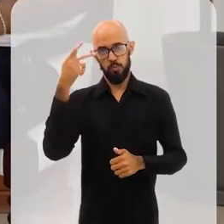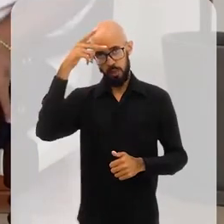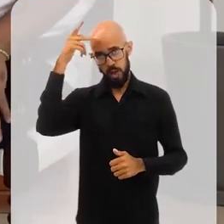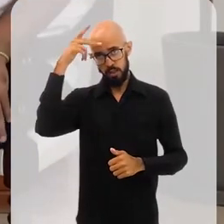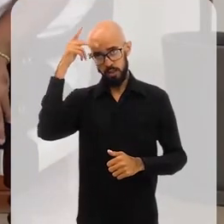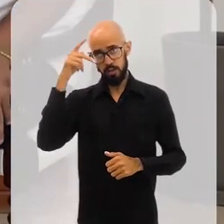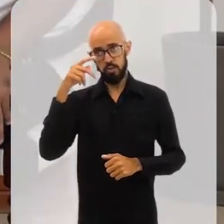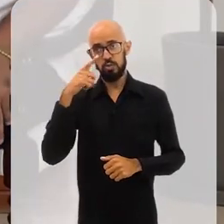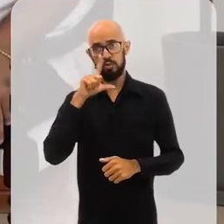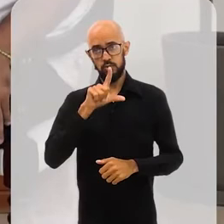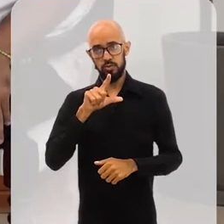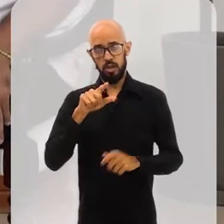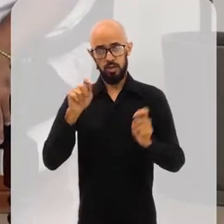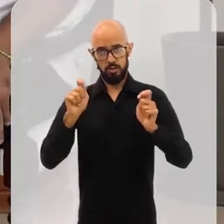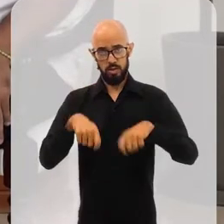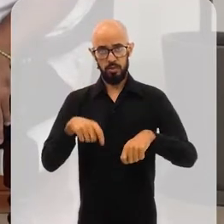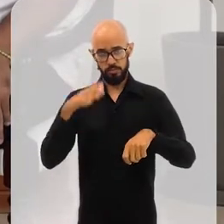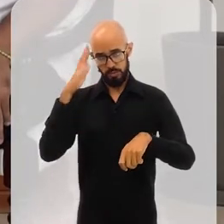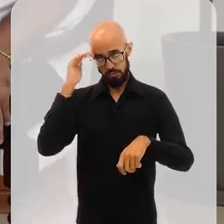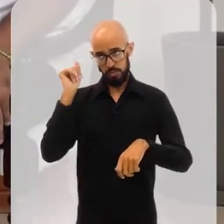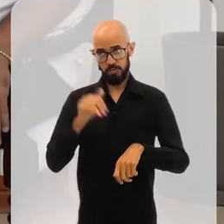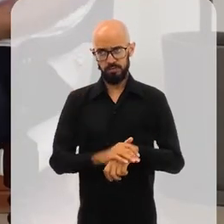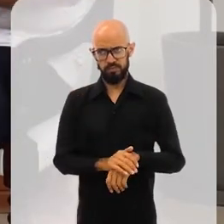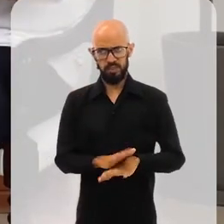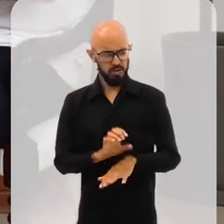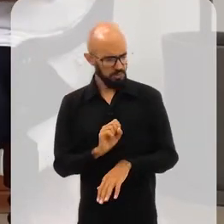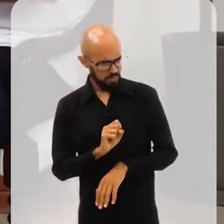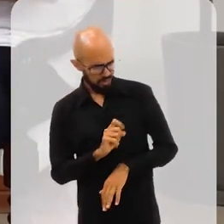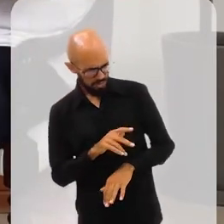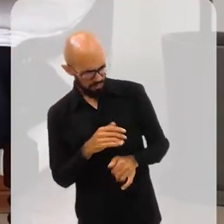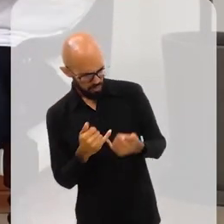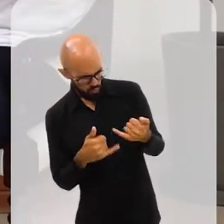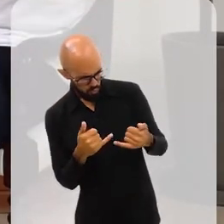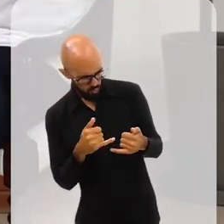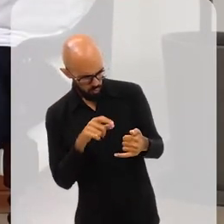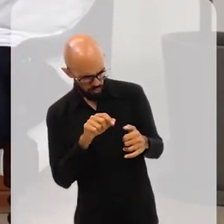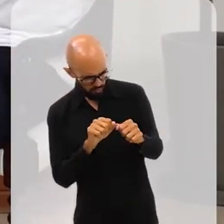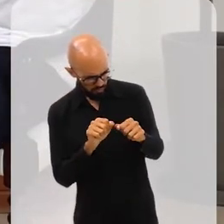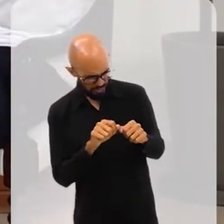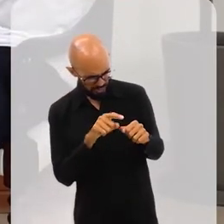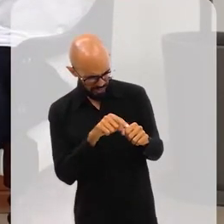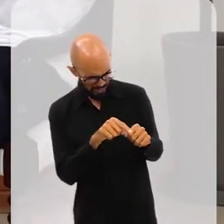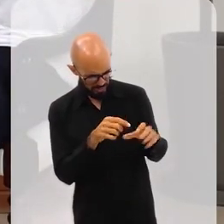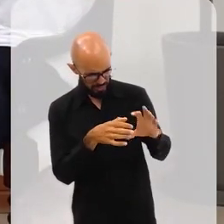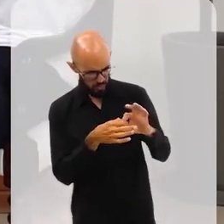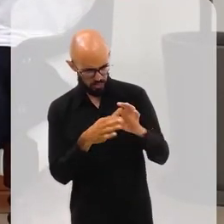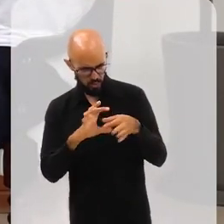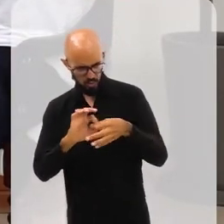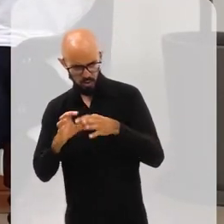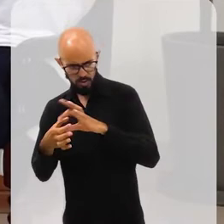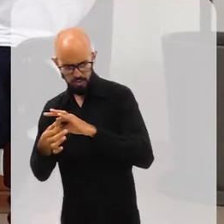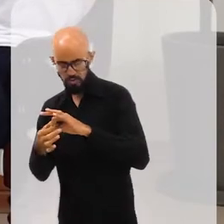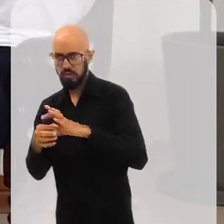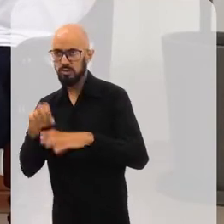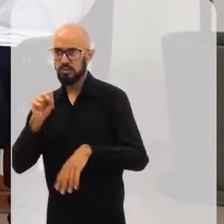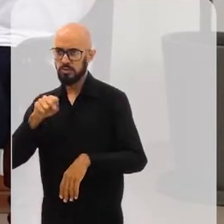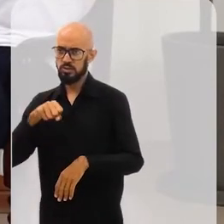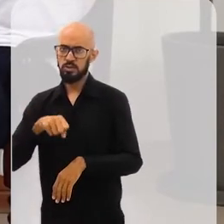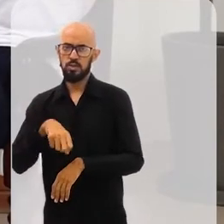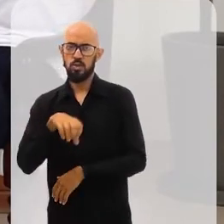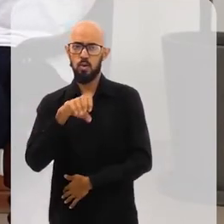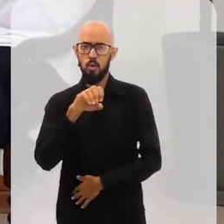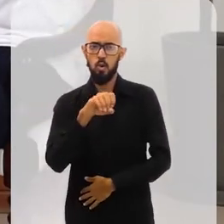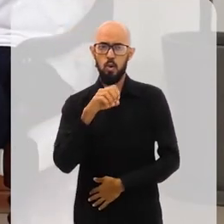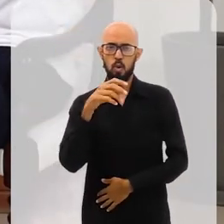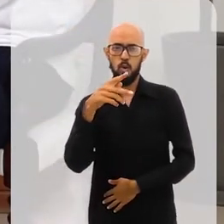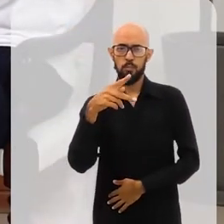é que é possível essa dimensão. Então, espera aí. O jogo de vocês é feito através... Com essa corrente, com Opelê e Fá.